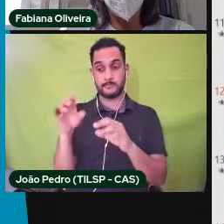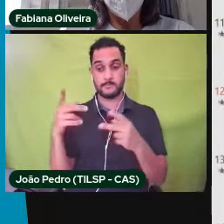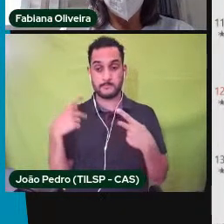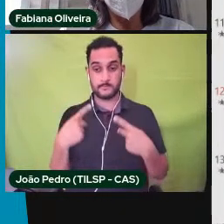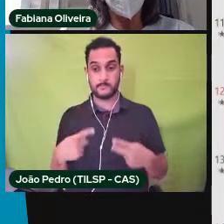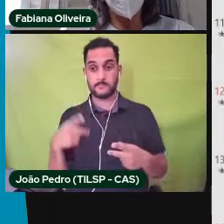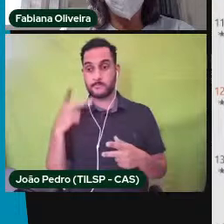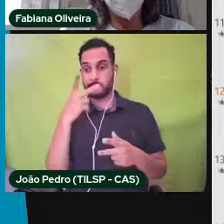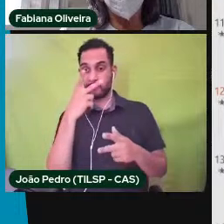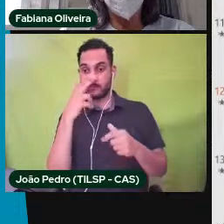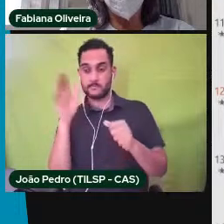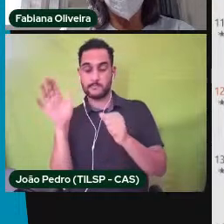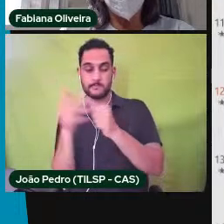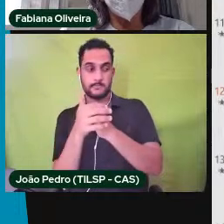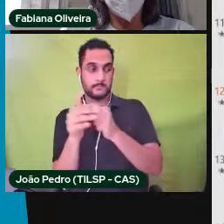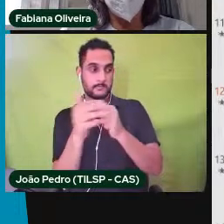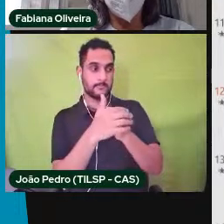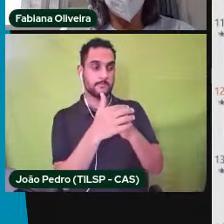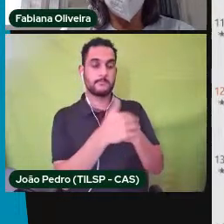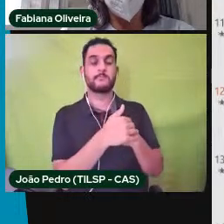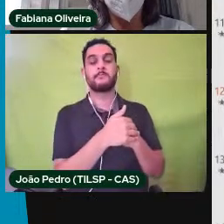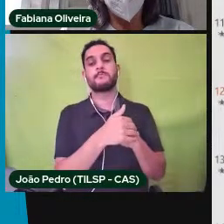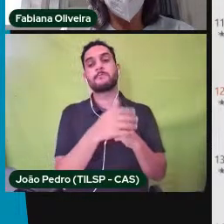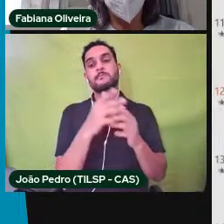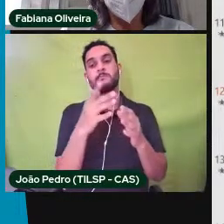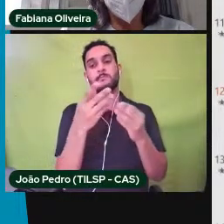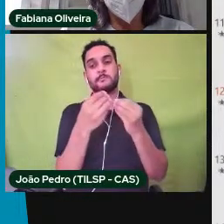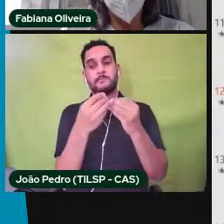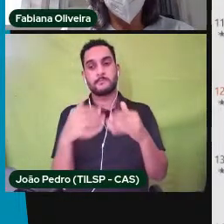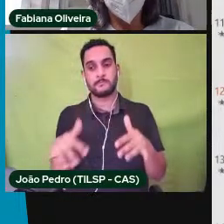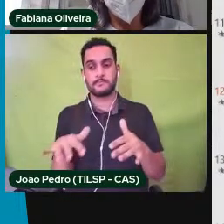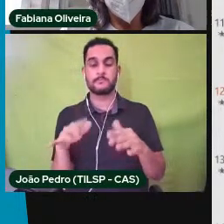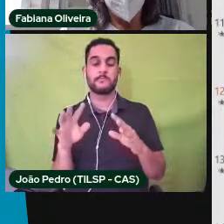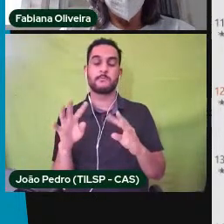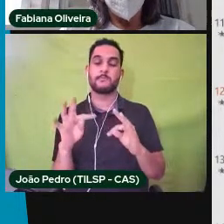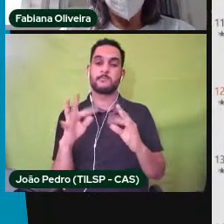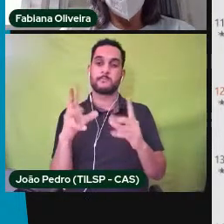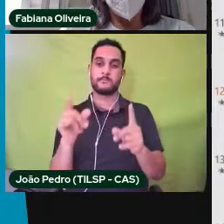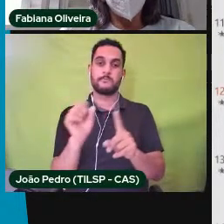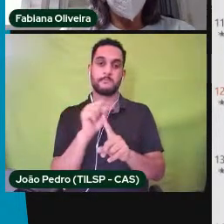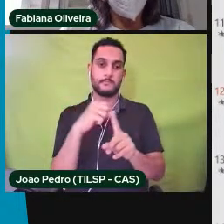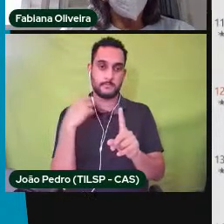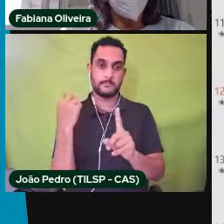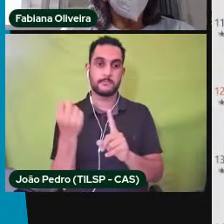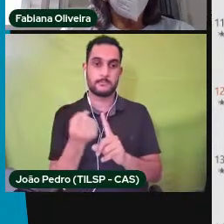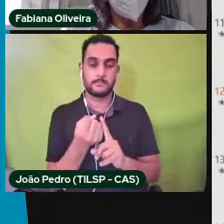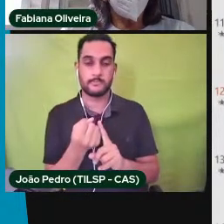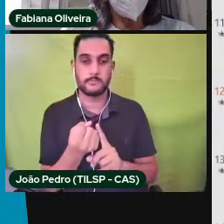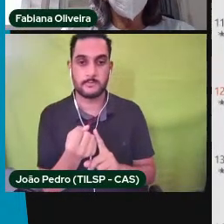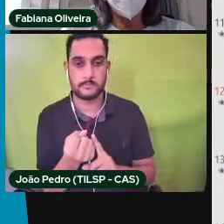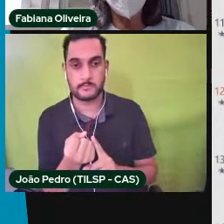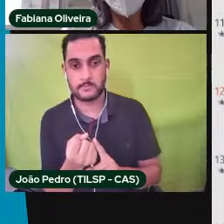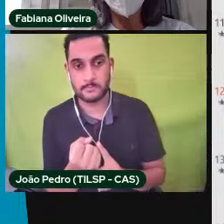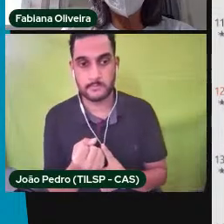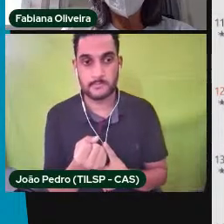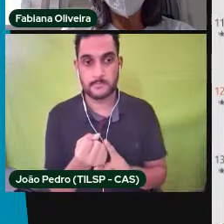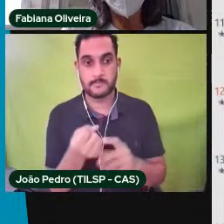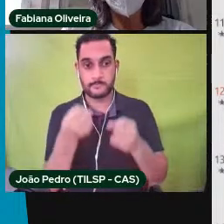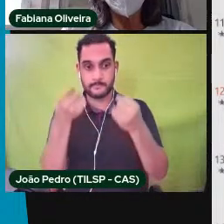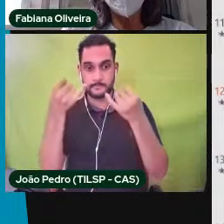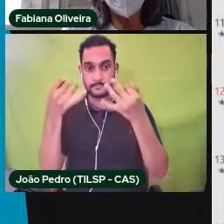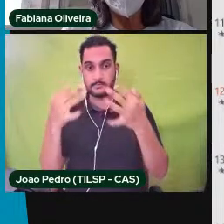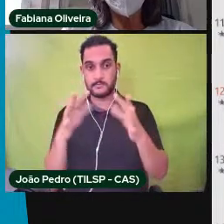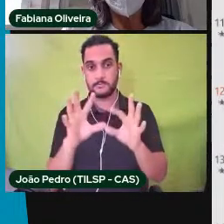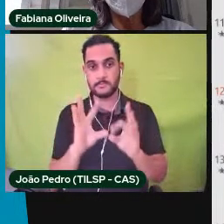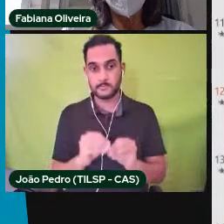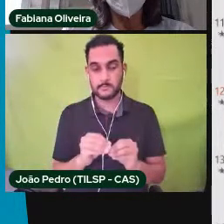valor, você prejudica toda uma sociedade de ter esse acesso. E ainda, para concluir esse